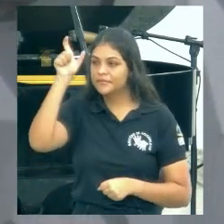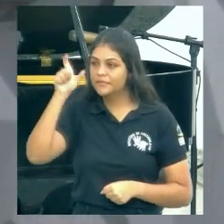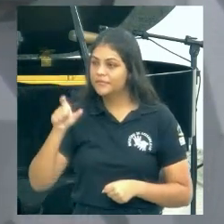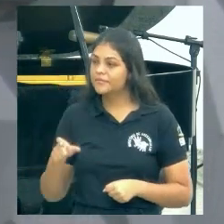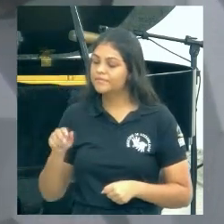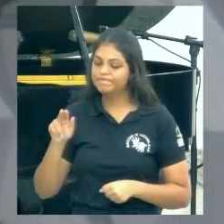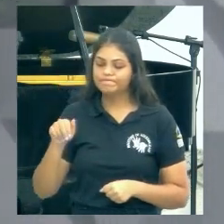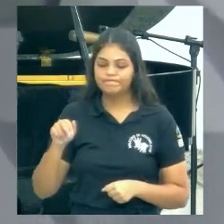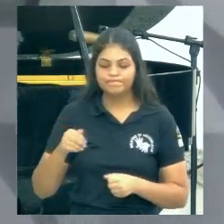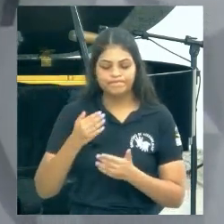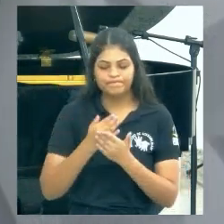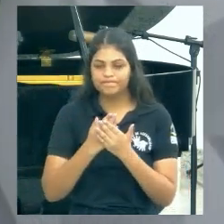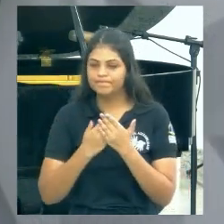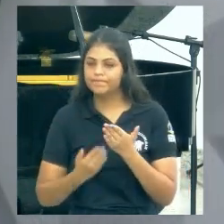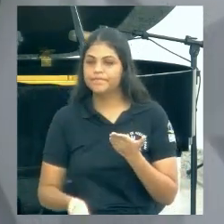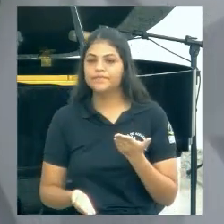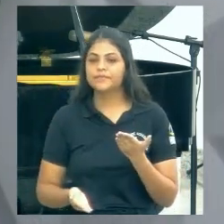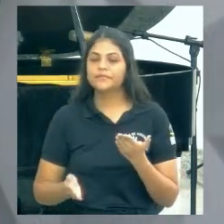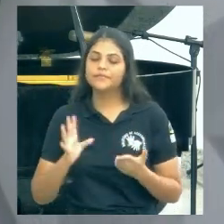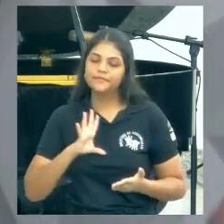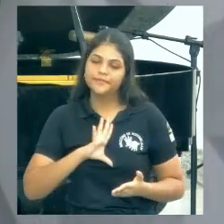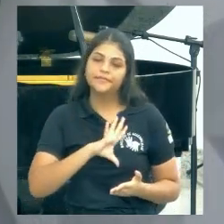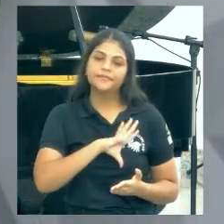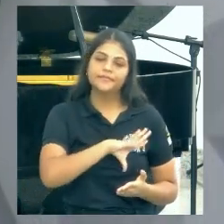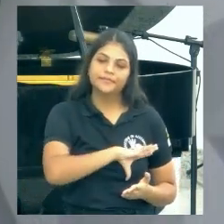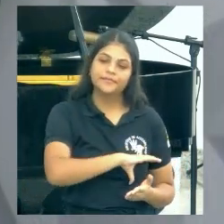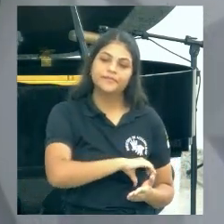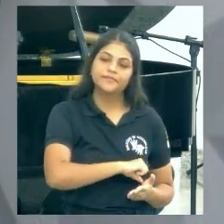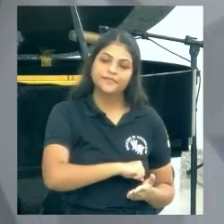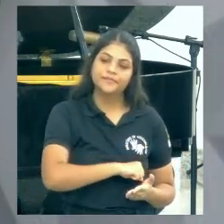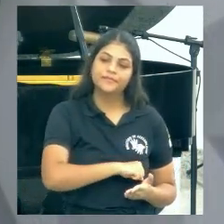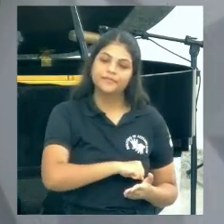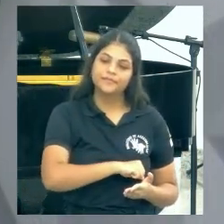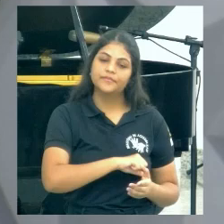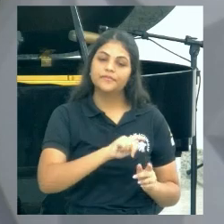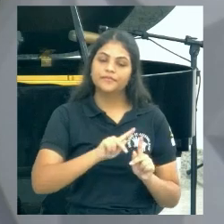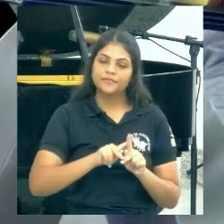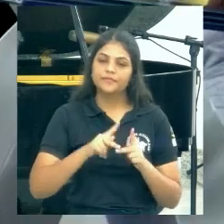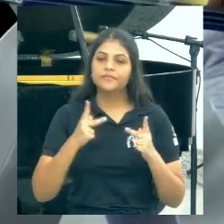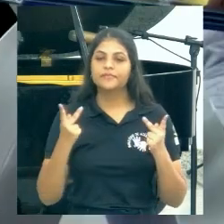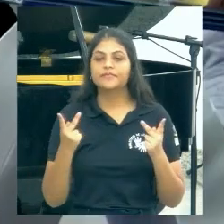desistem do amor, do diferente,